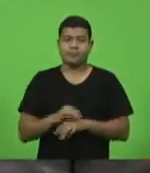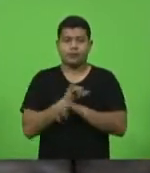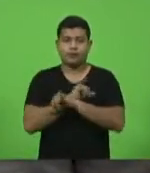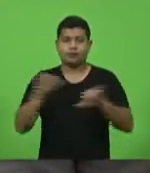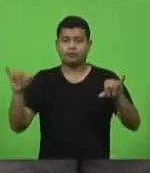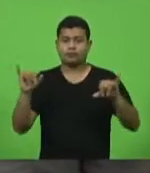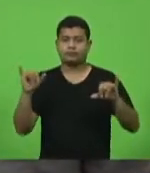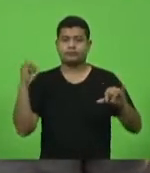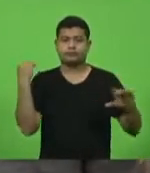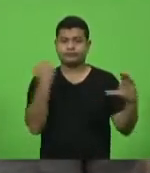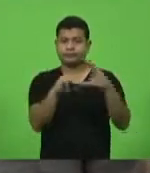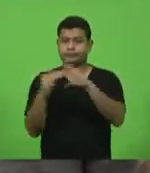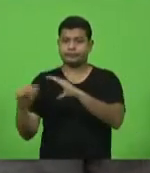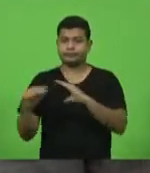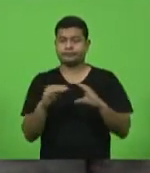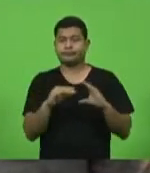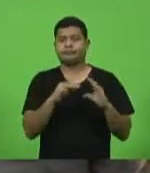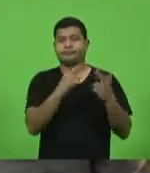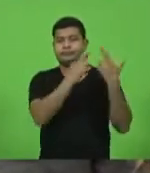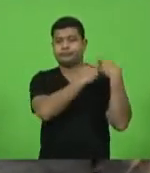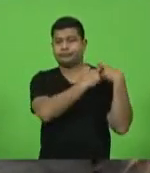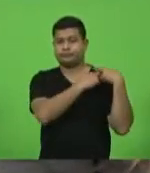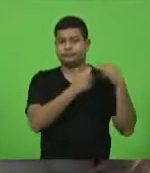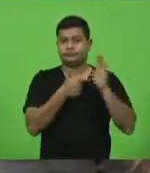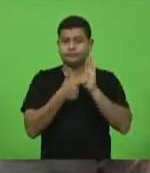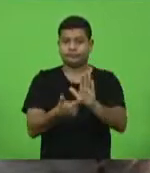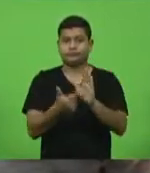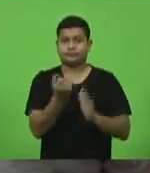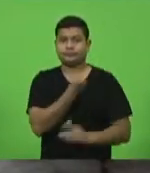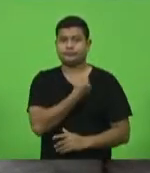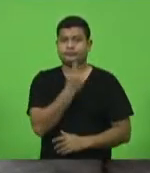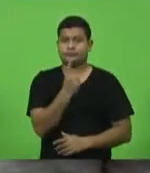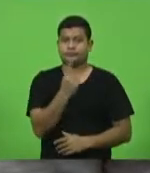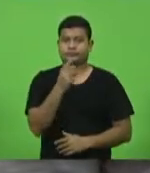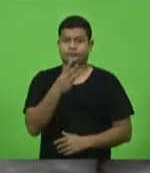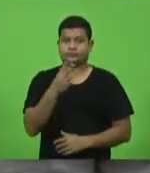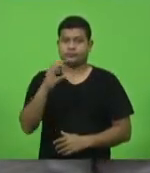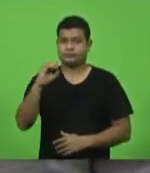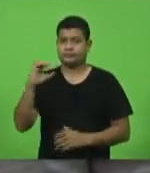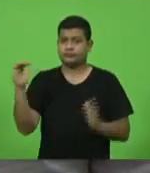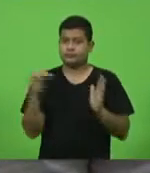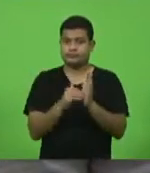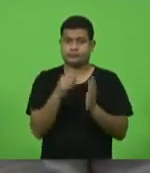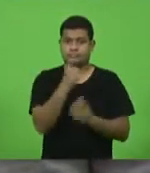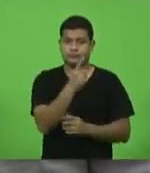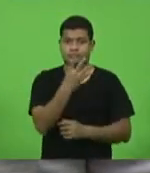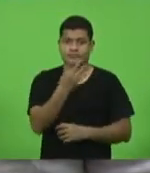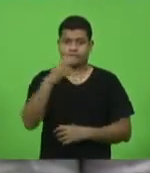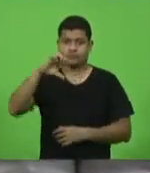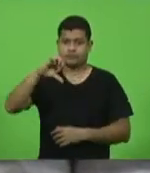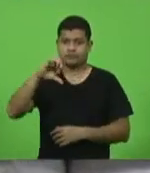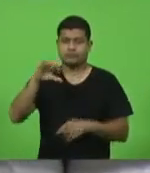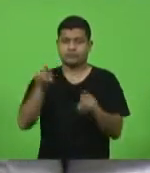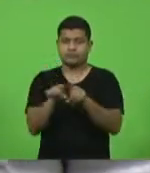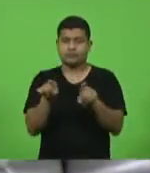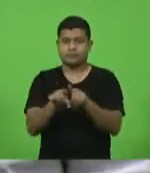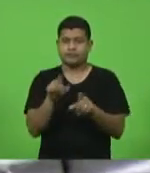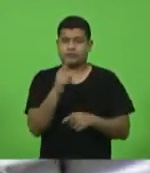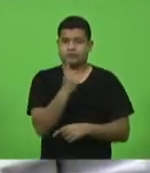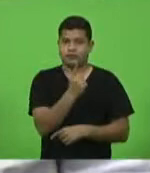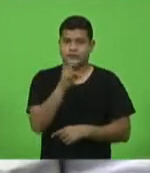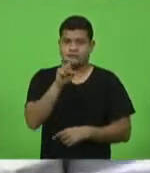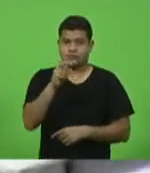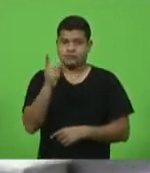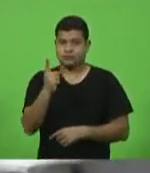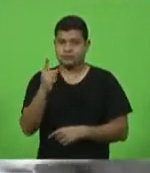que encaminhará aos destinatários as indicações números 130 a 149 e 151